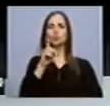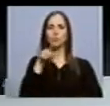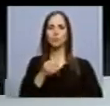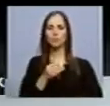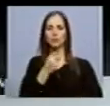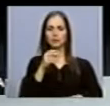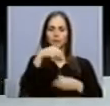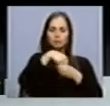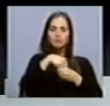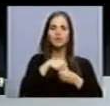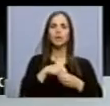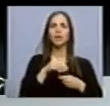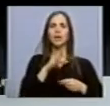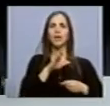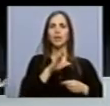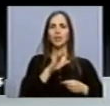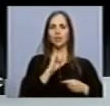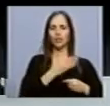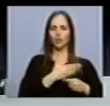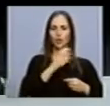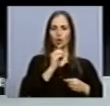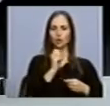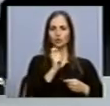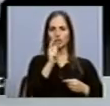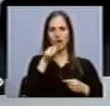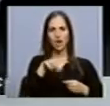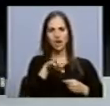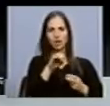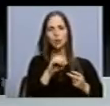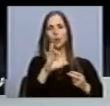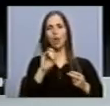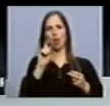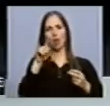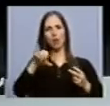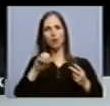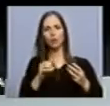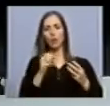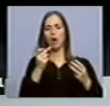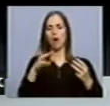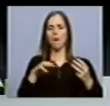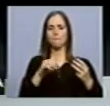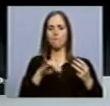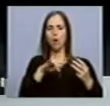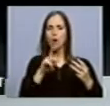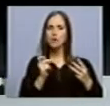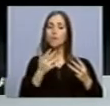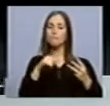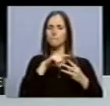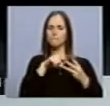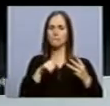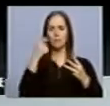também, mas nunca na quantidade que foi encontrada, ainda por cima na profundidade onde a Juno